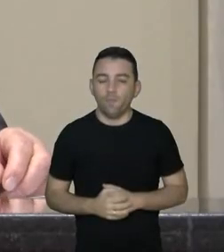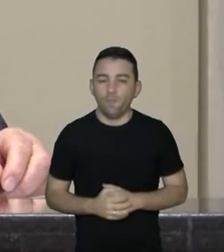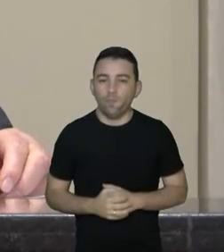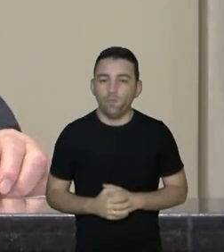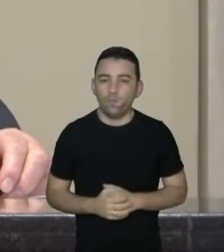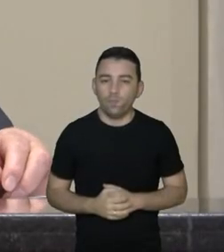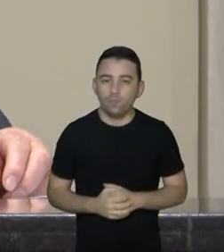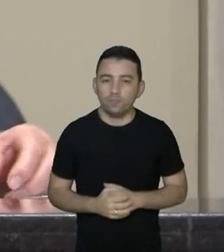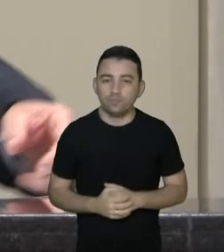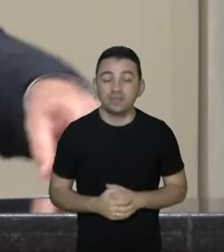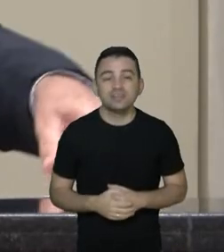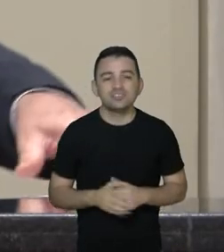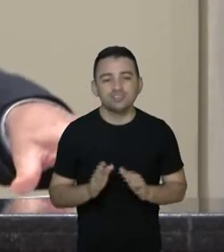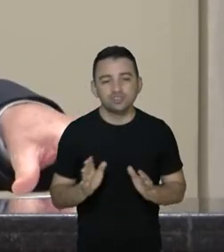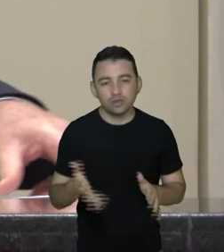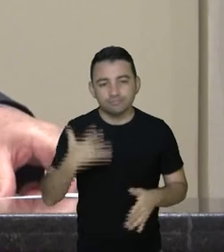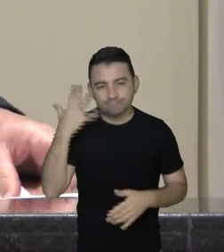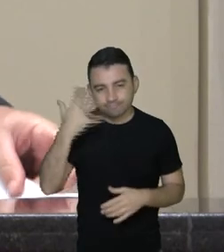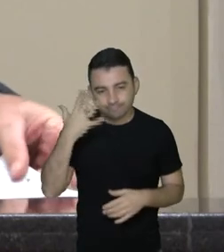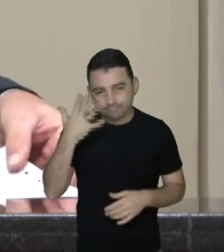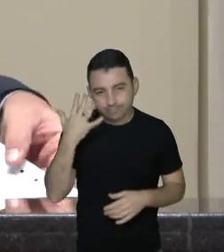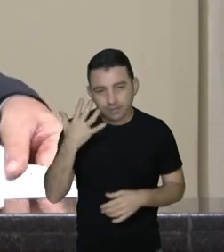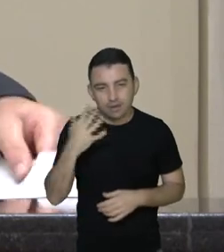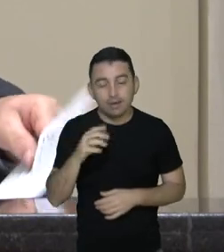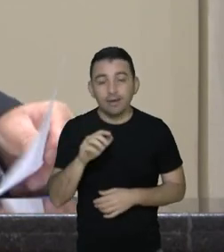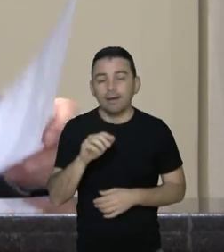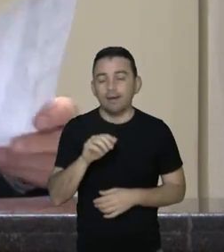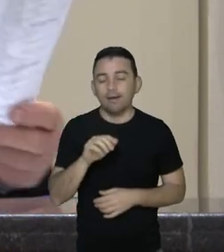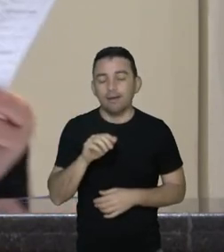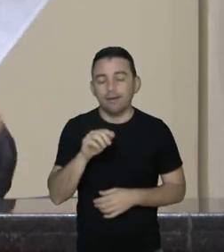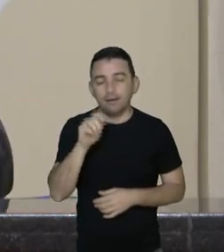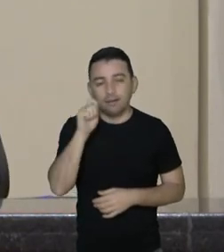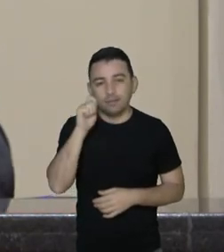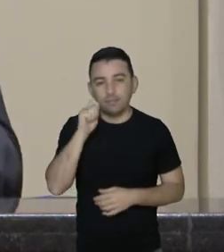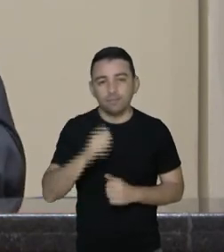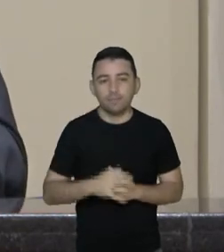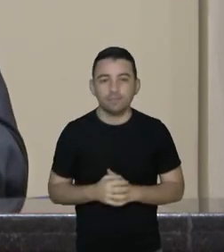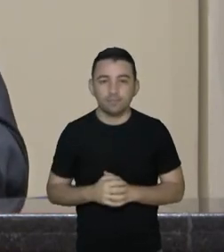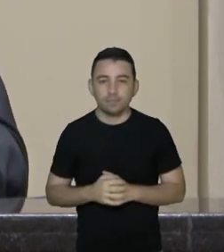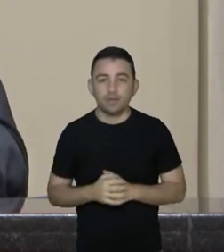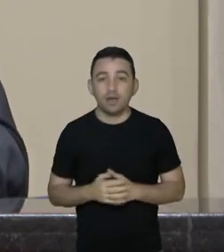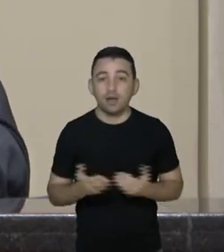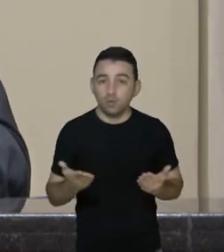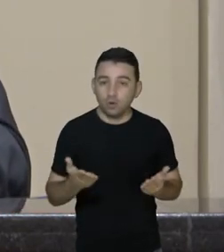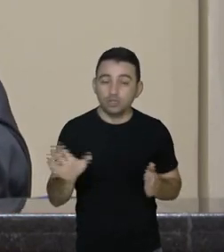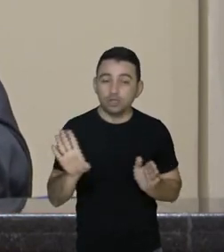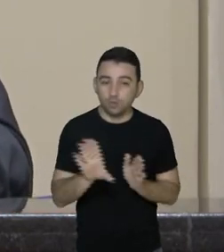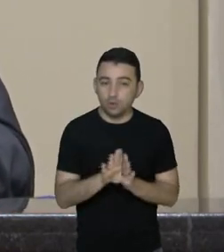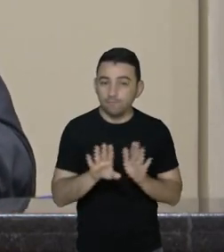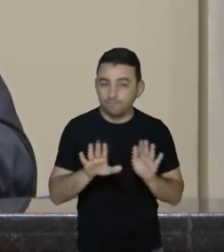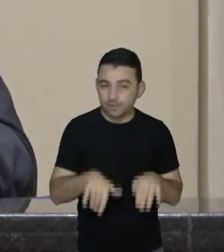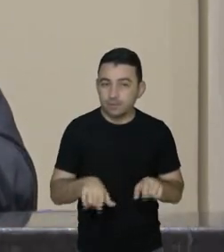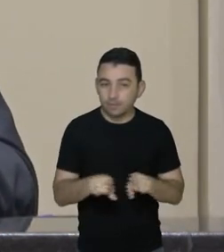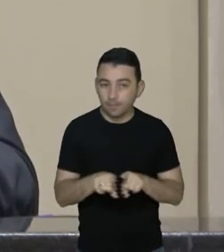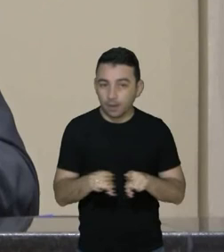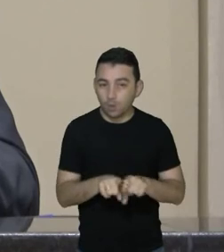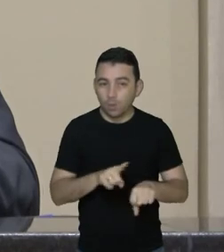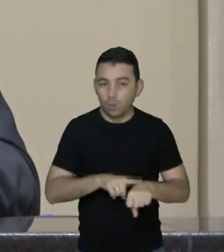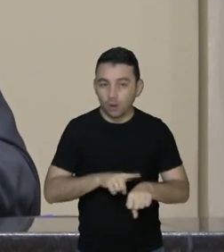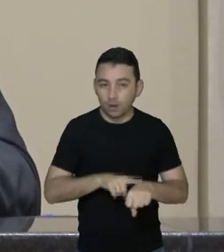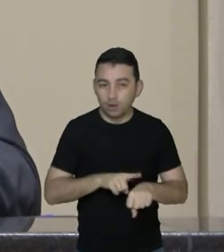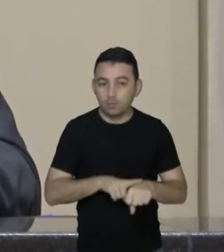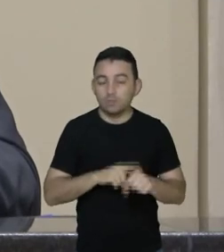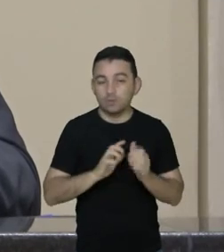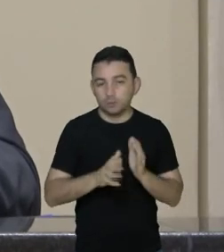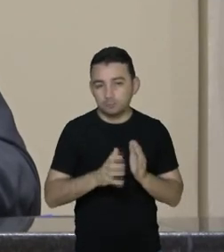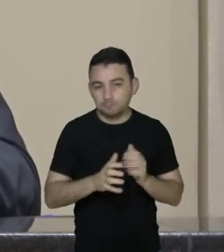Feita a manifestação, deputada Ana Campagnolo, assim nós chegamos ao final também do horário destinado aos